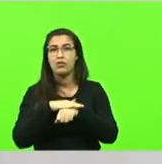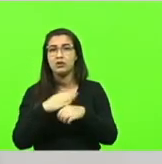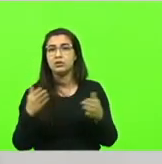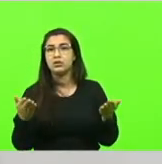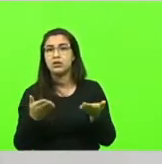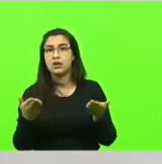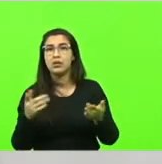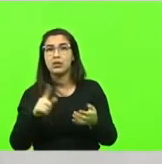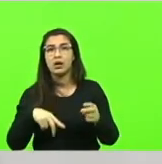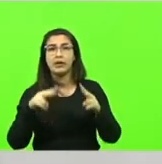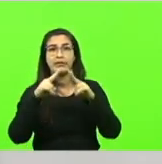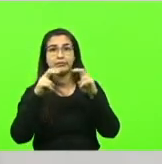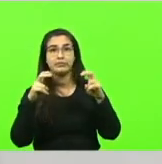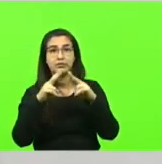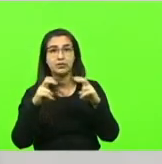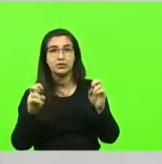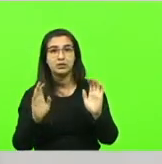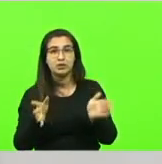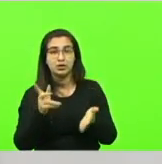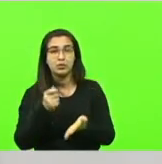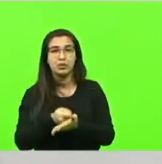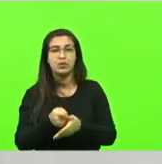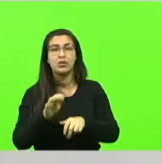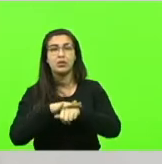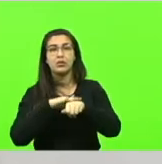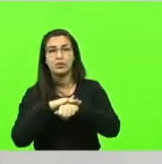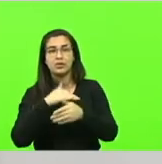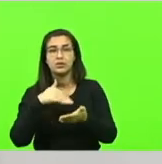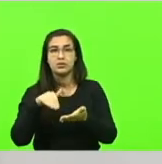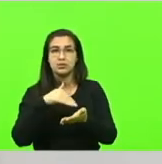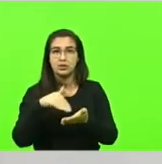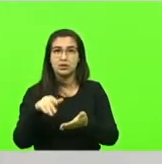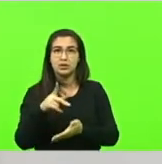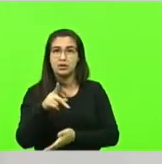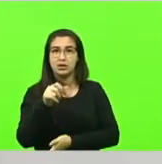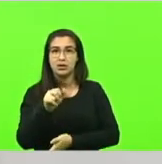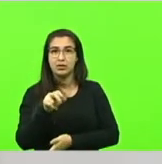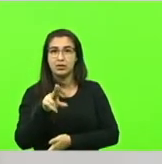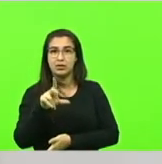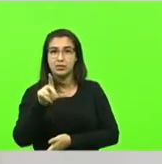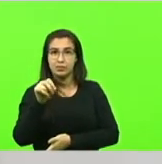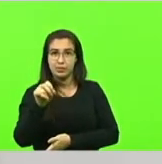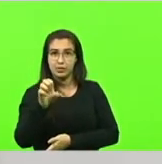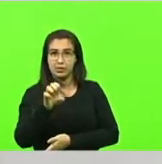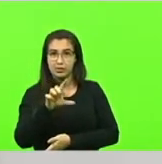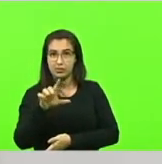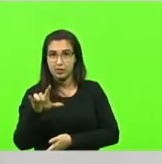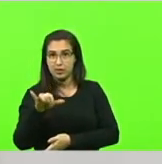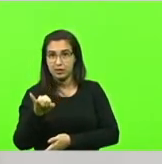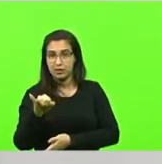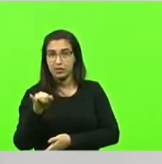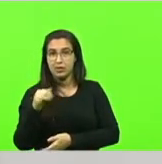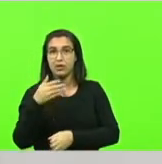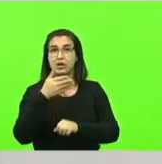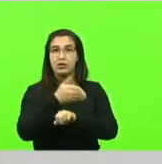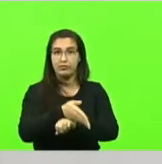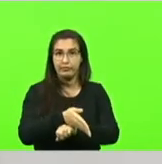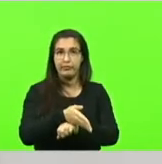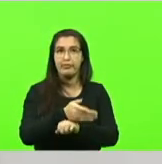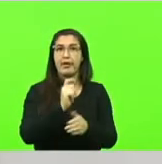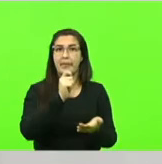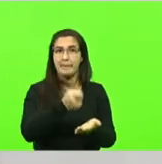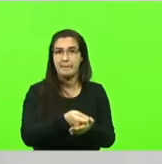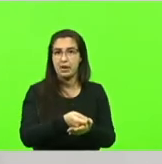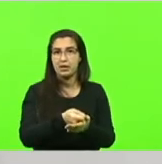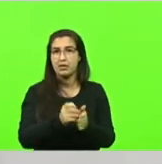Grande Florianópolis. E aí eu conversei com o secretário Paulo Eli, ele falou, não, quando o governador vai para a região, ele paga as emendas da região, não na